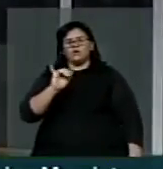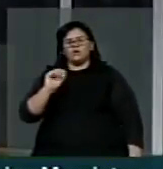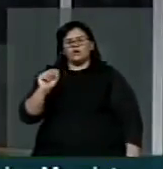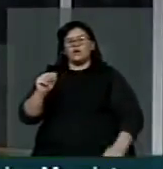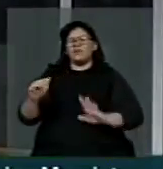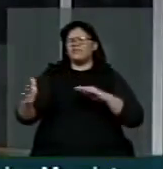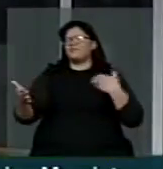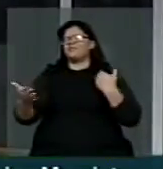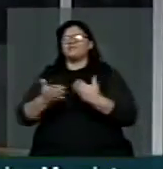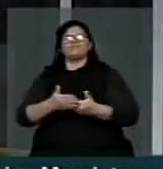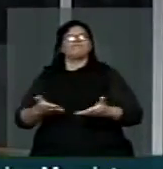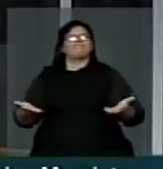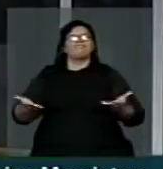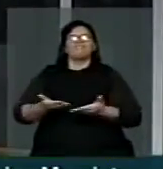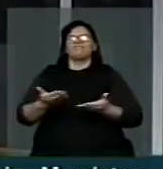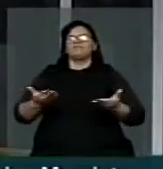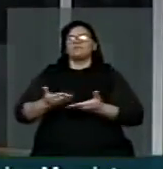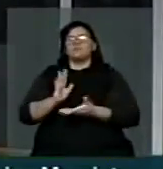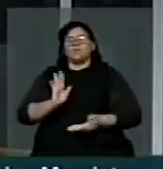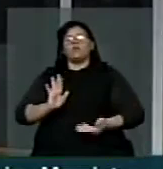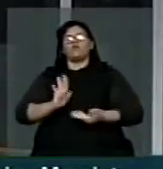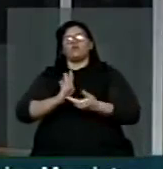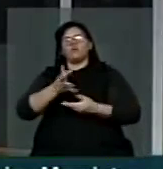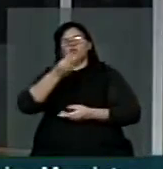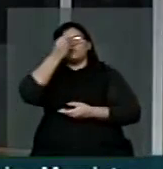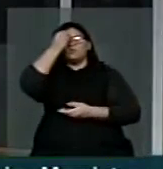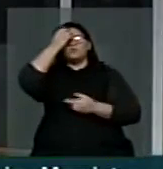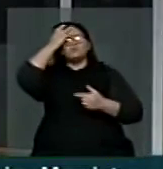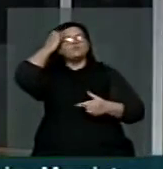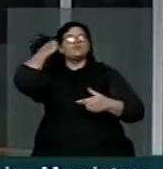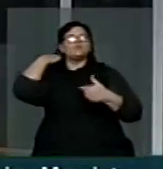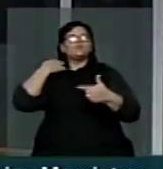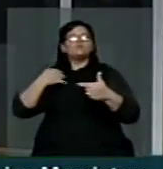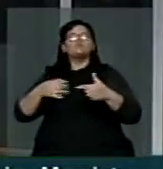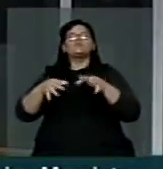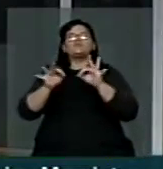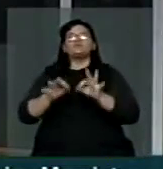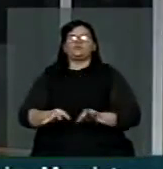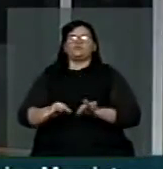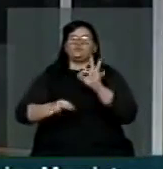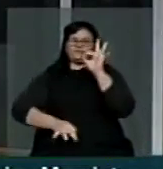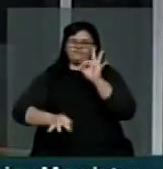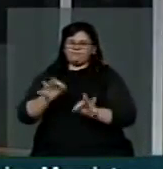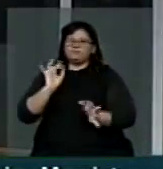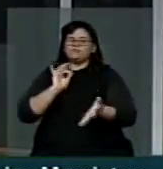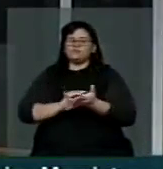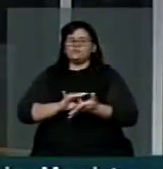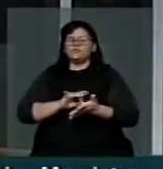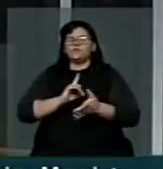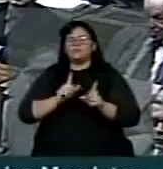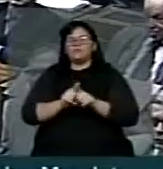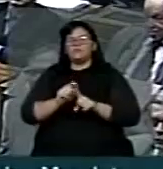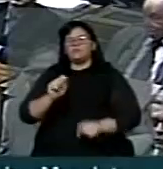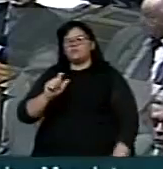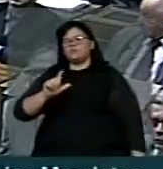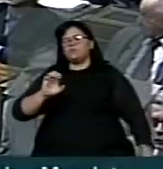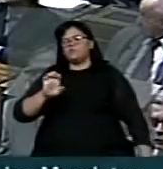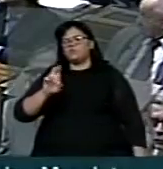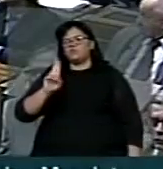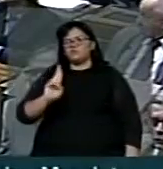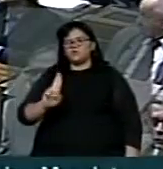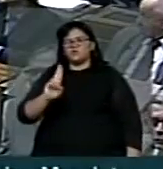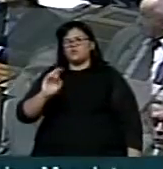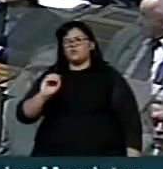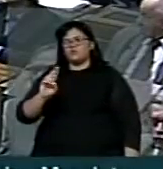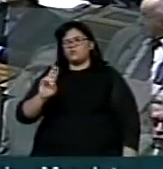atual, hoje a Câmara reconhece como uma luta que era justa. A luta de Alcedo Coutinho,